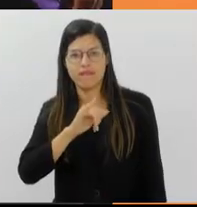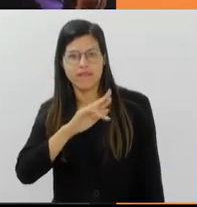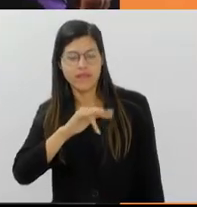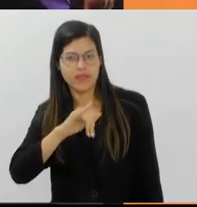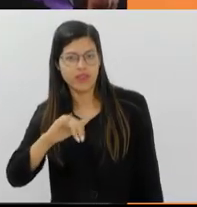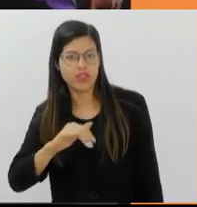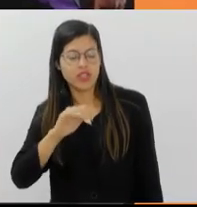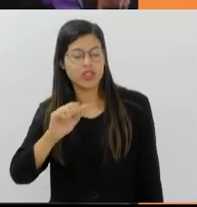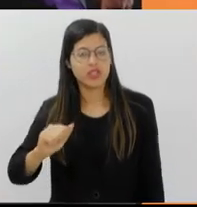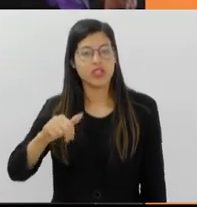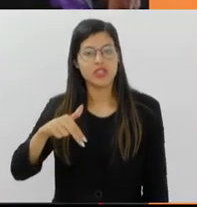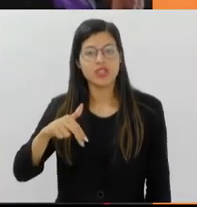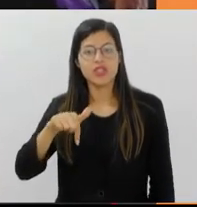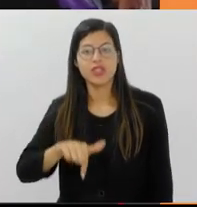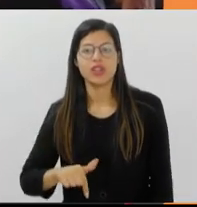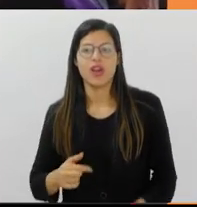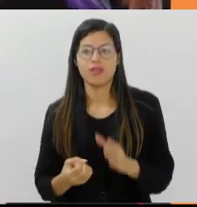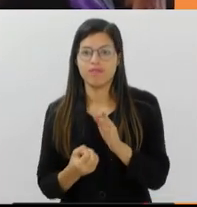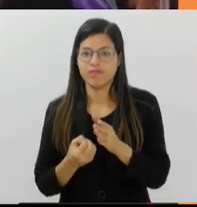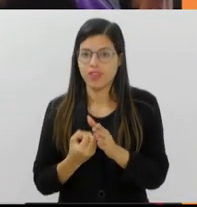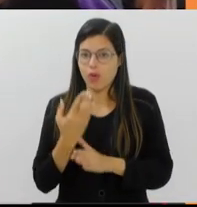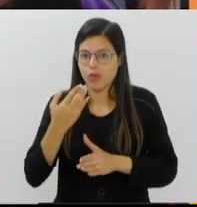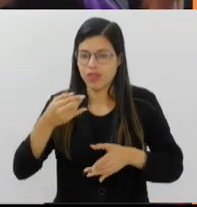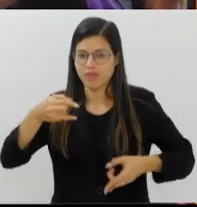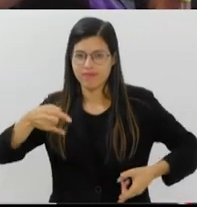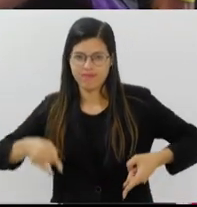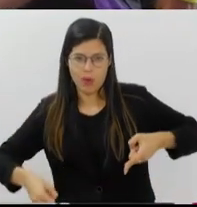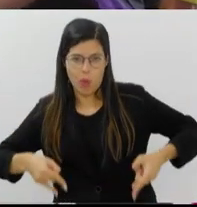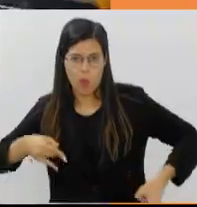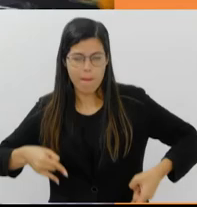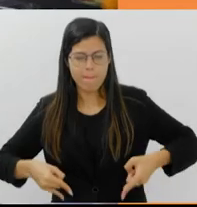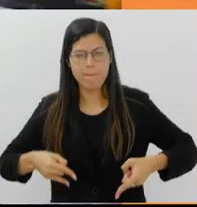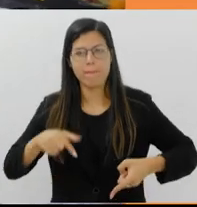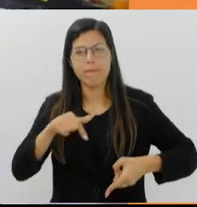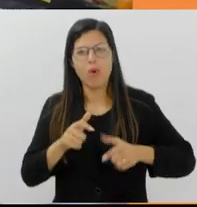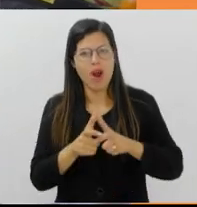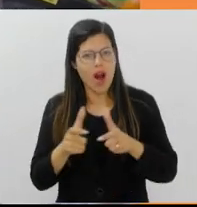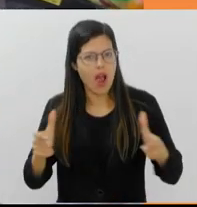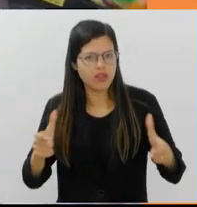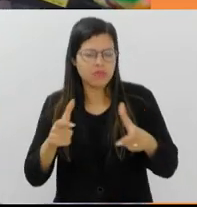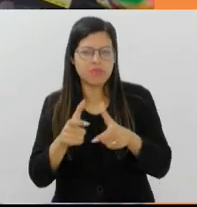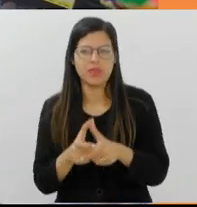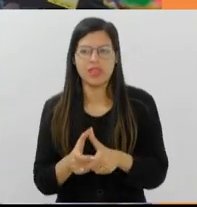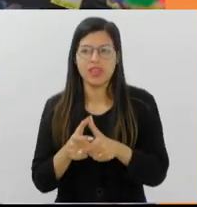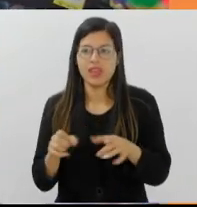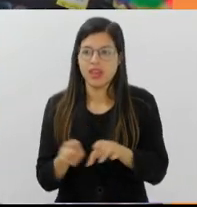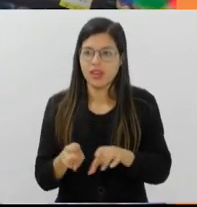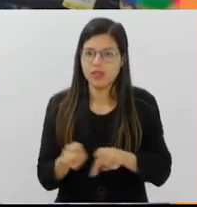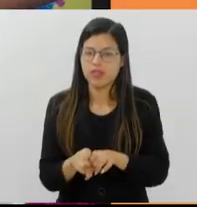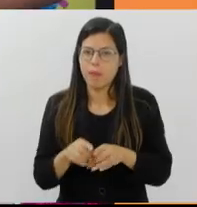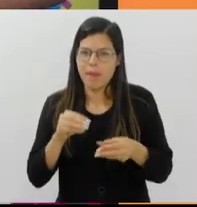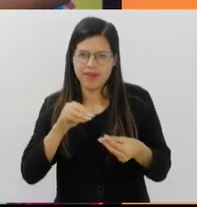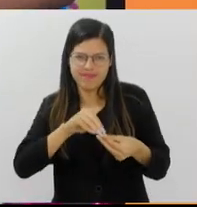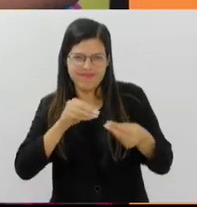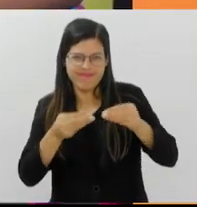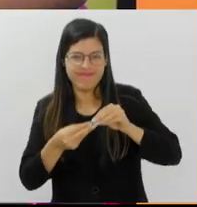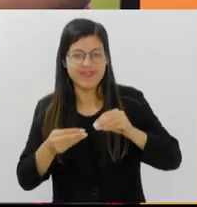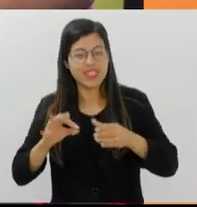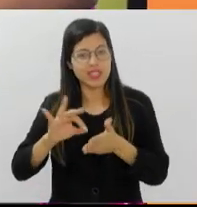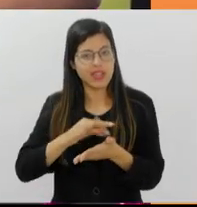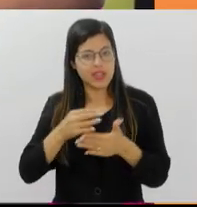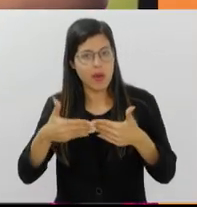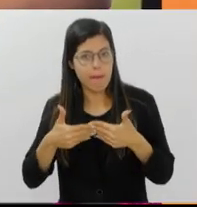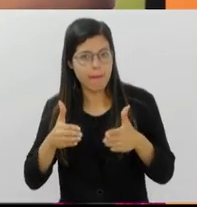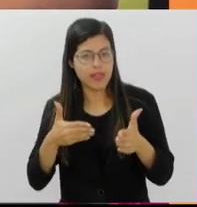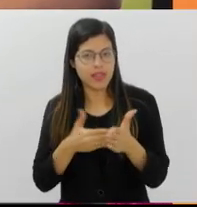e construir robôs de pequeno, médio e grande porte, além de réplicas e miniaturas feitos com peças de Lego. As inscrições estão